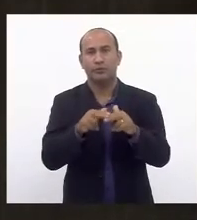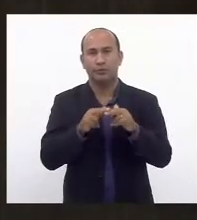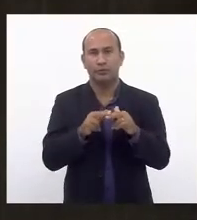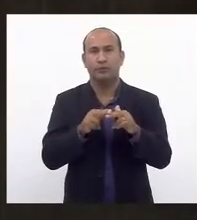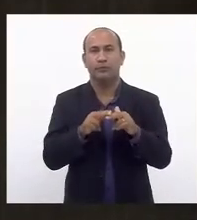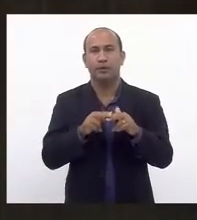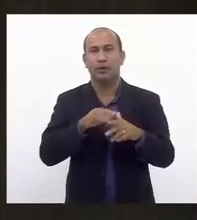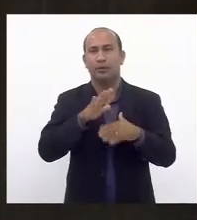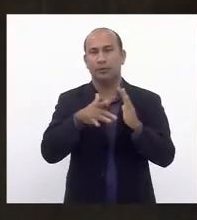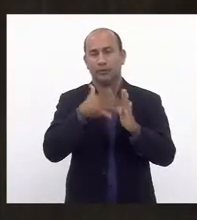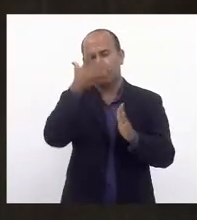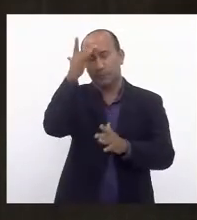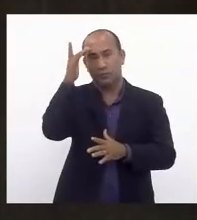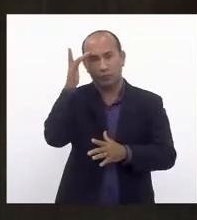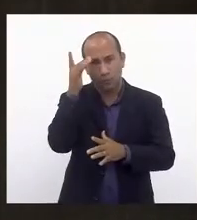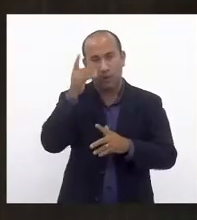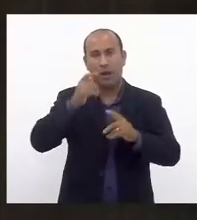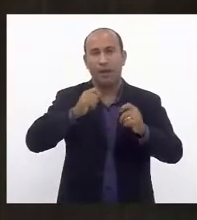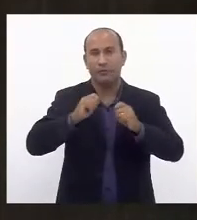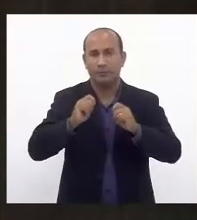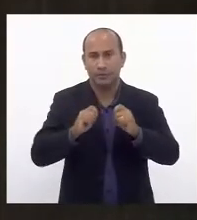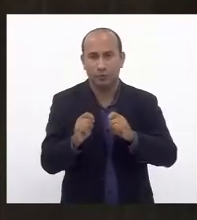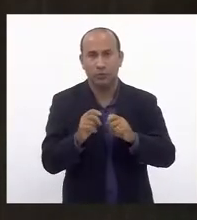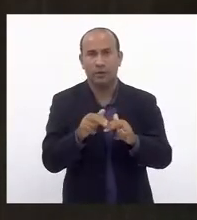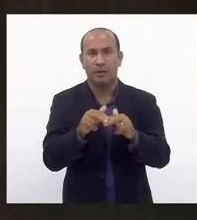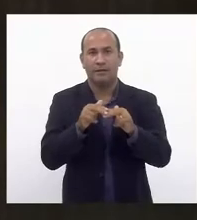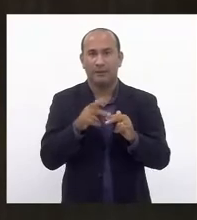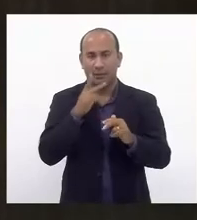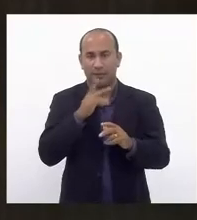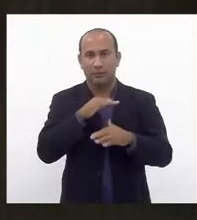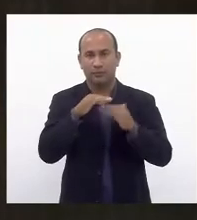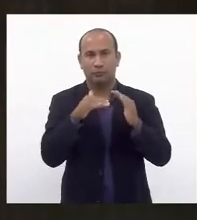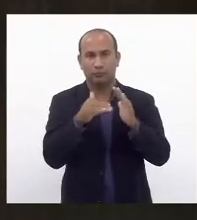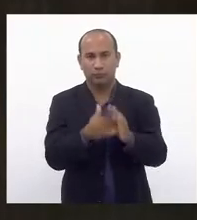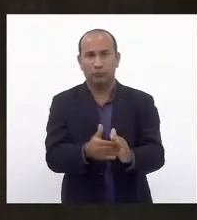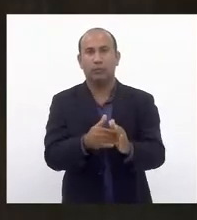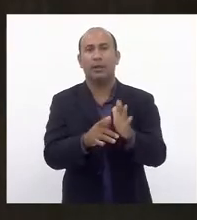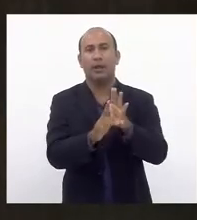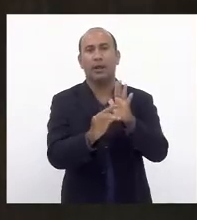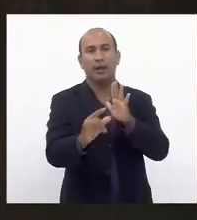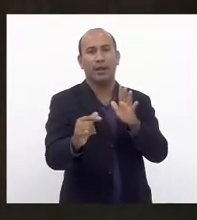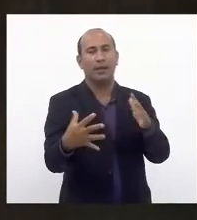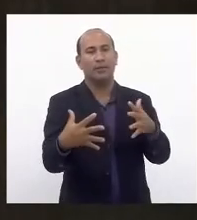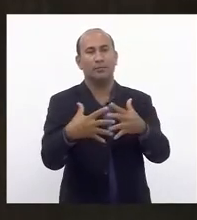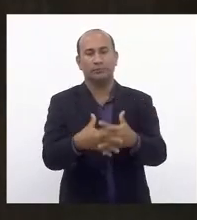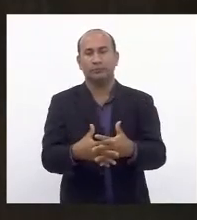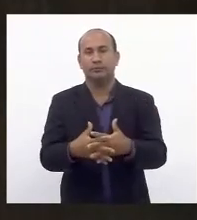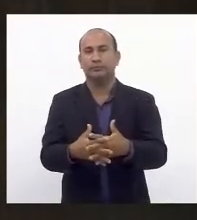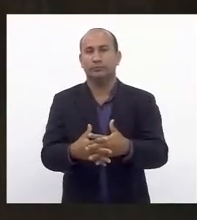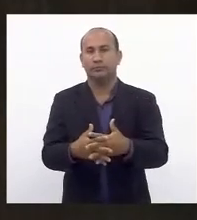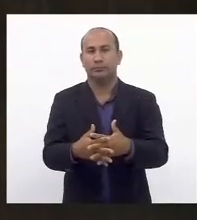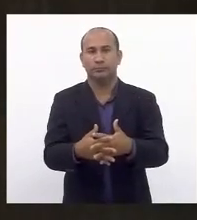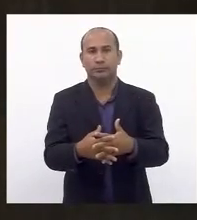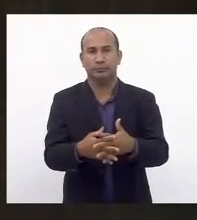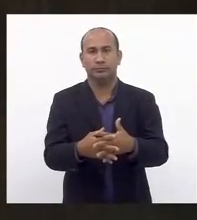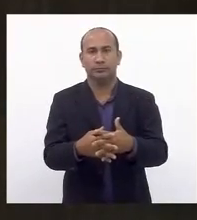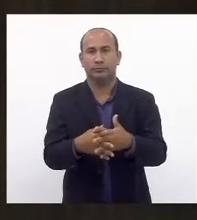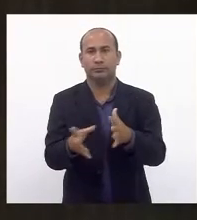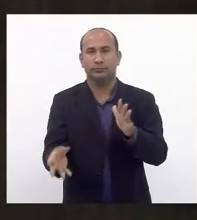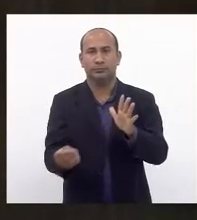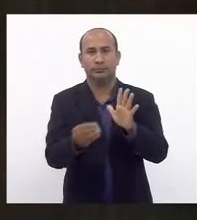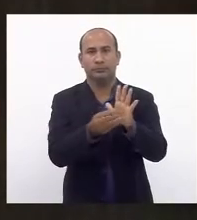administradores e demais responsáveis a que se refere a lei complementar e a